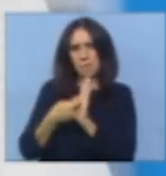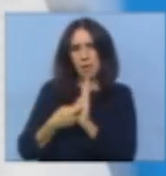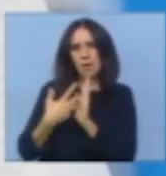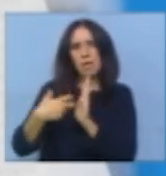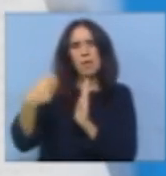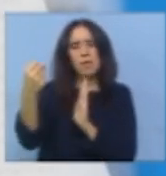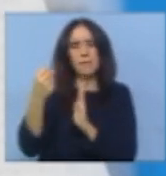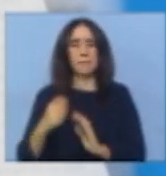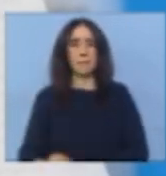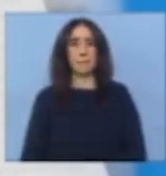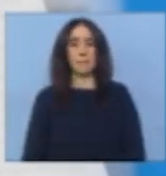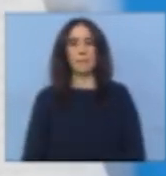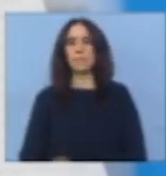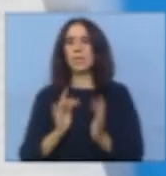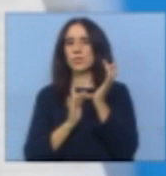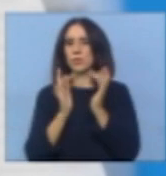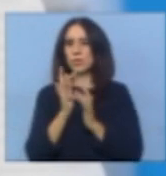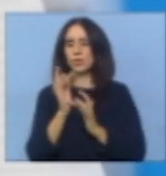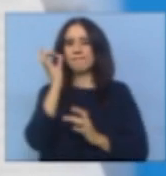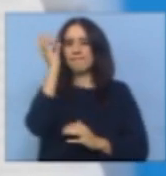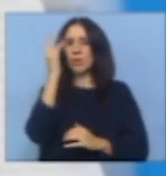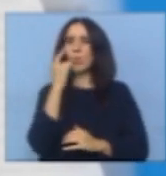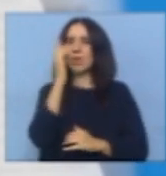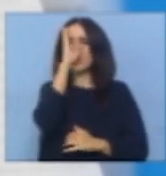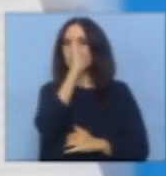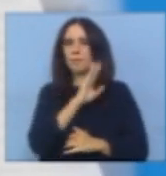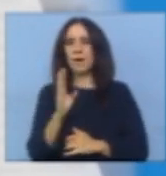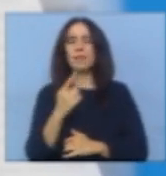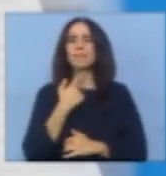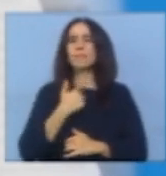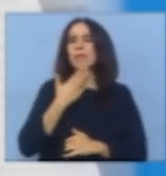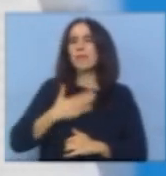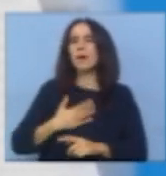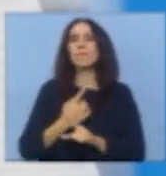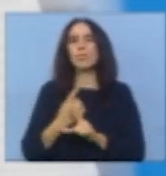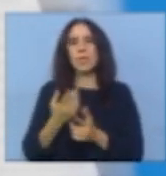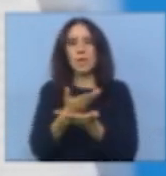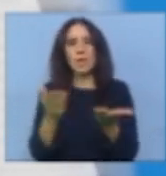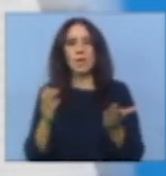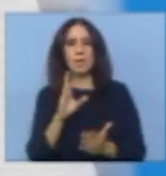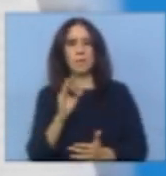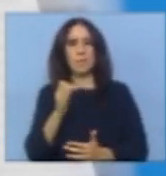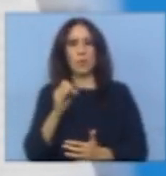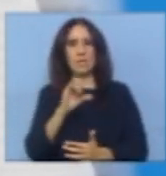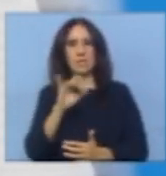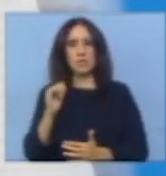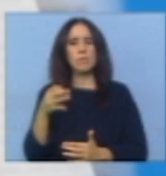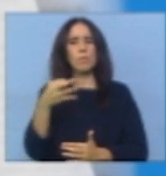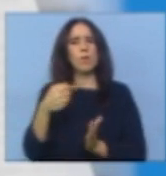Jesus, conhecendo a sua malícia, respondeu: Porque me tentais, hipócritas? Mostrai-me a moeda do